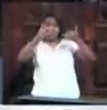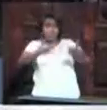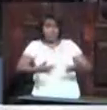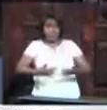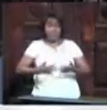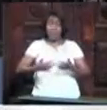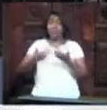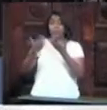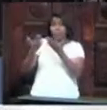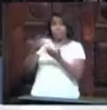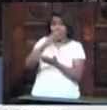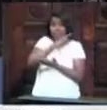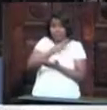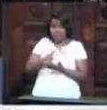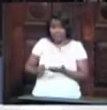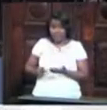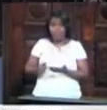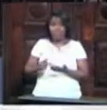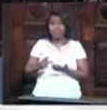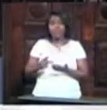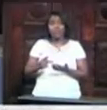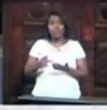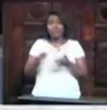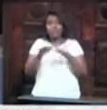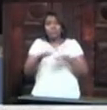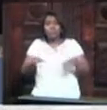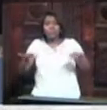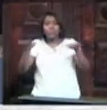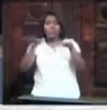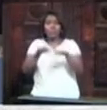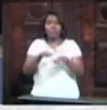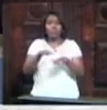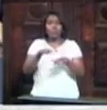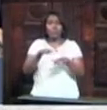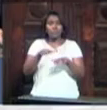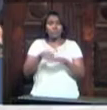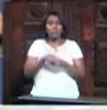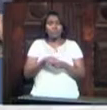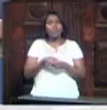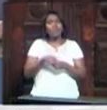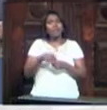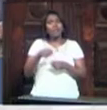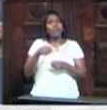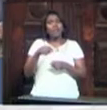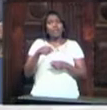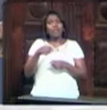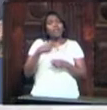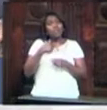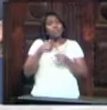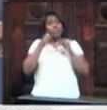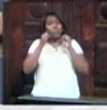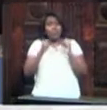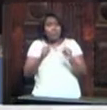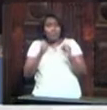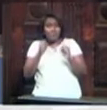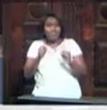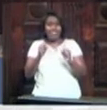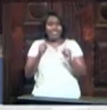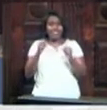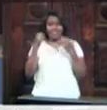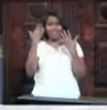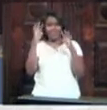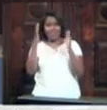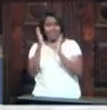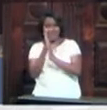Senhor presidente, senhoras e senhores deputados, eu poderia, senhor presidente, em